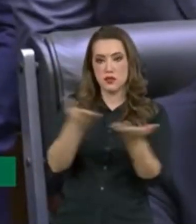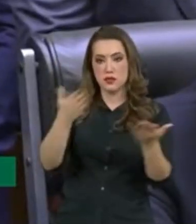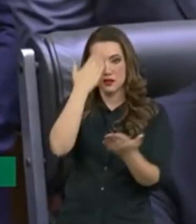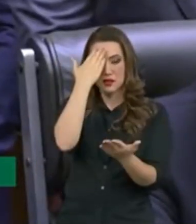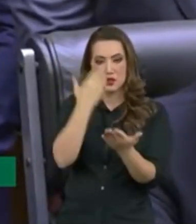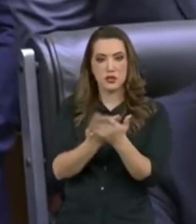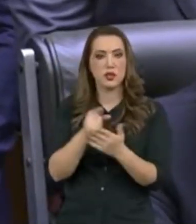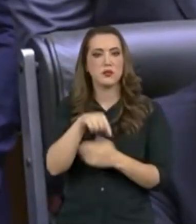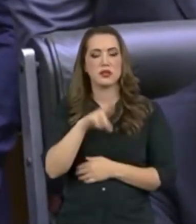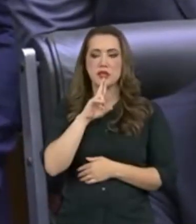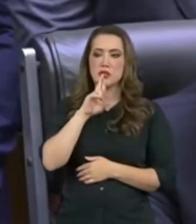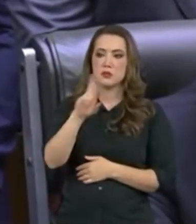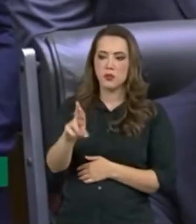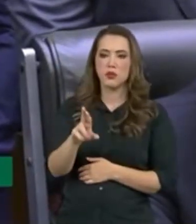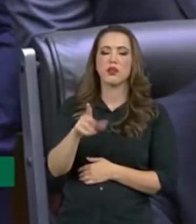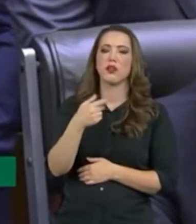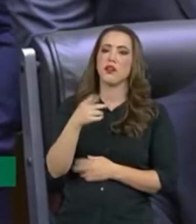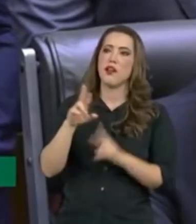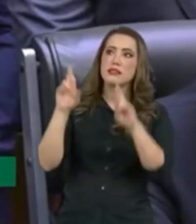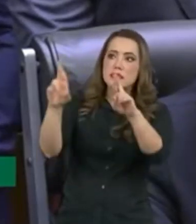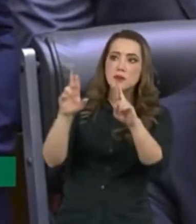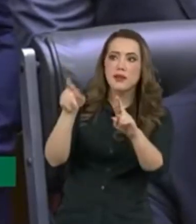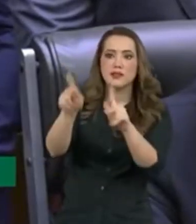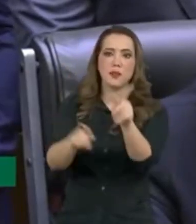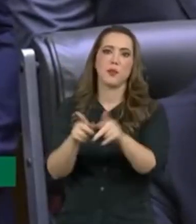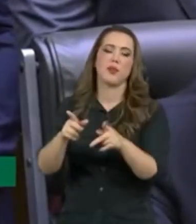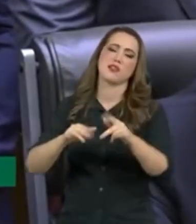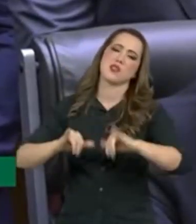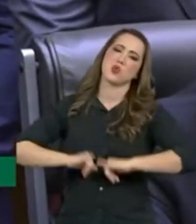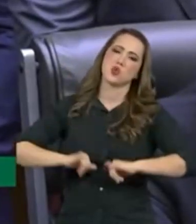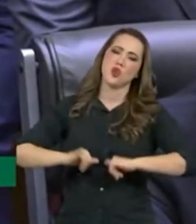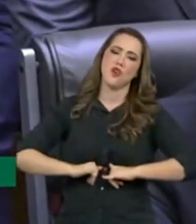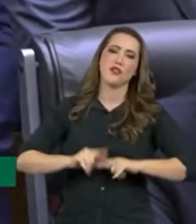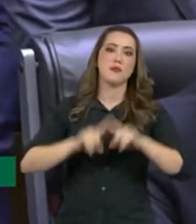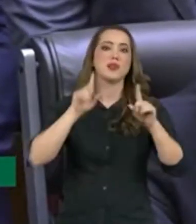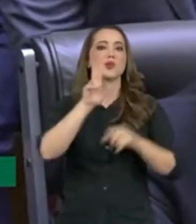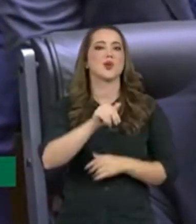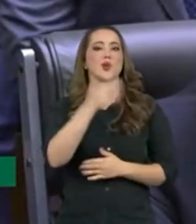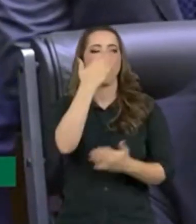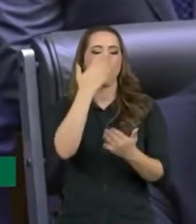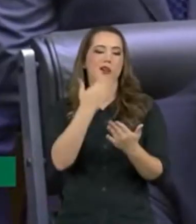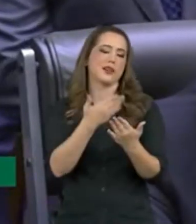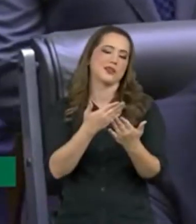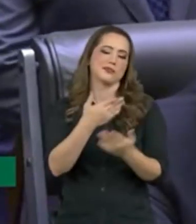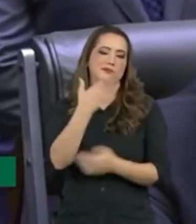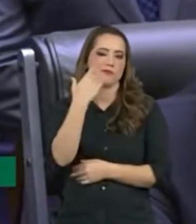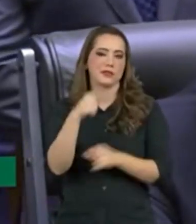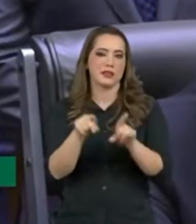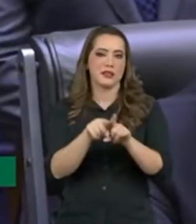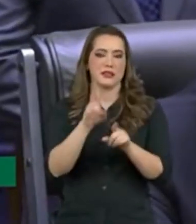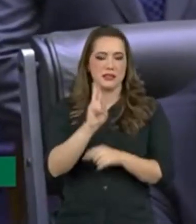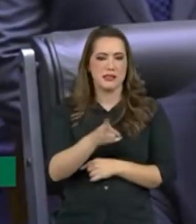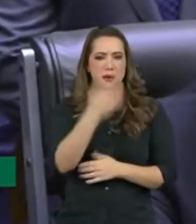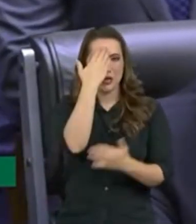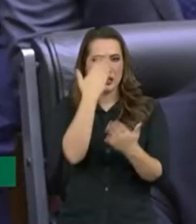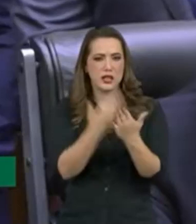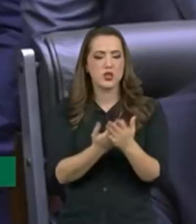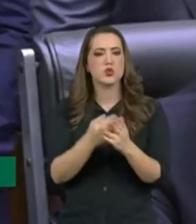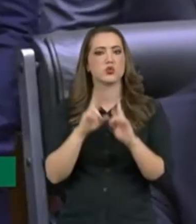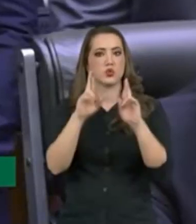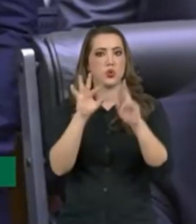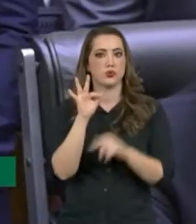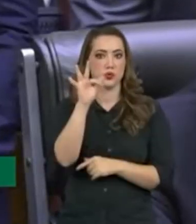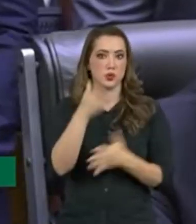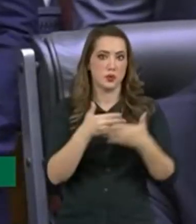às esperanças de um povo sofrido, que jamais perdeu a fé no futuro, nem em sua capacidade de superar os